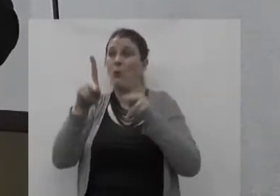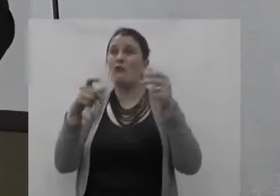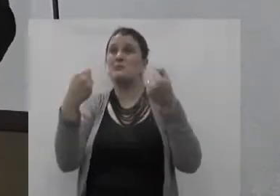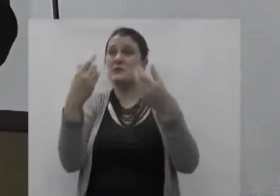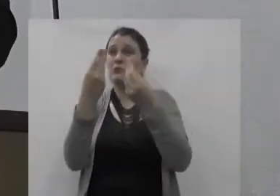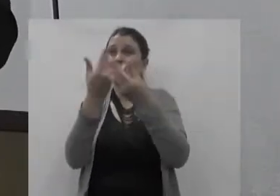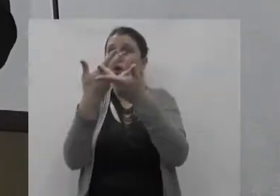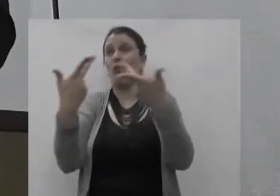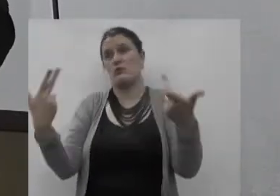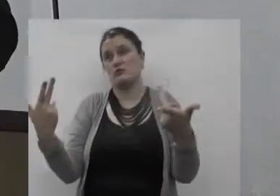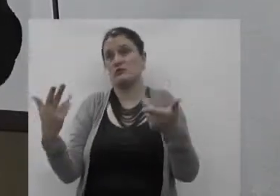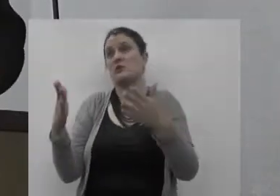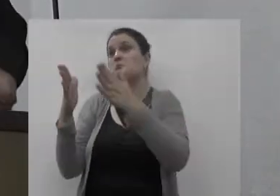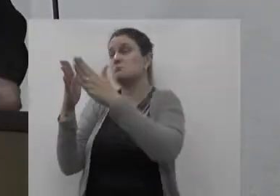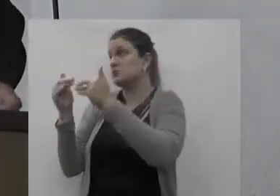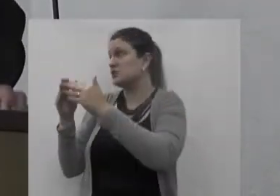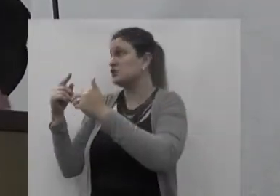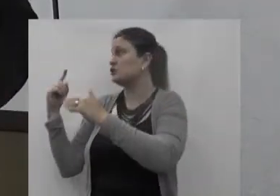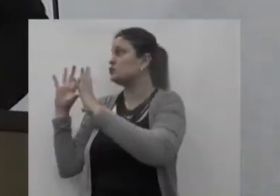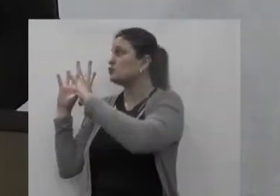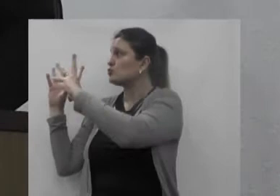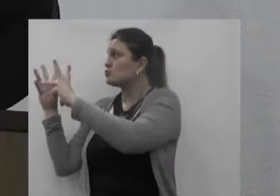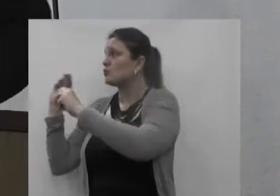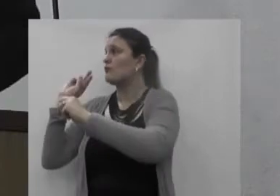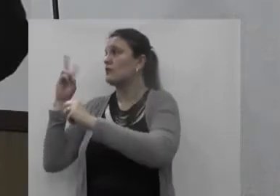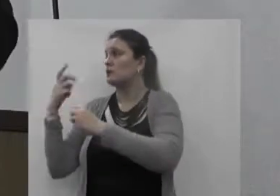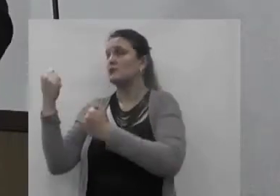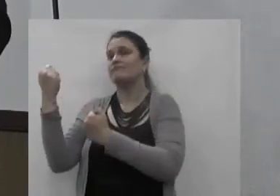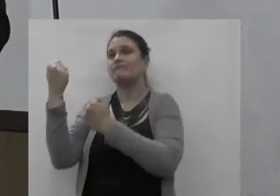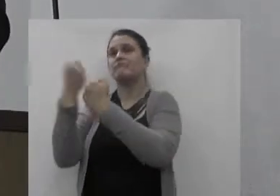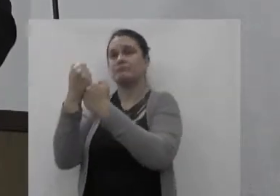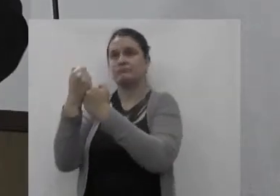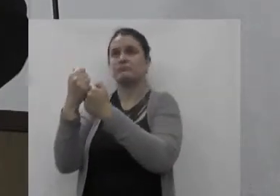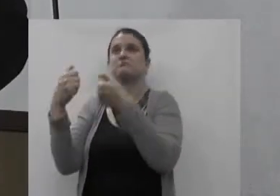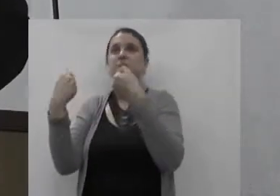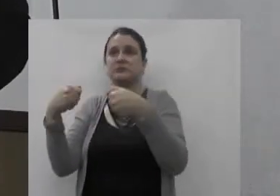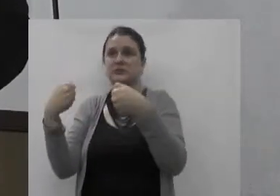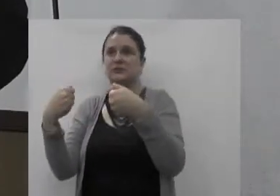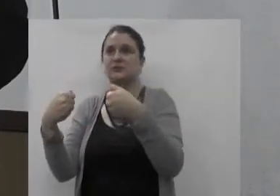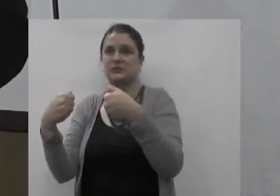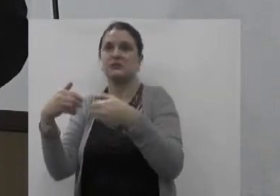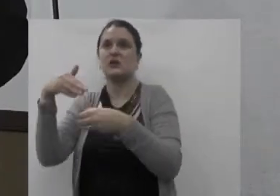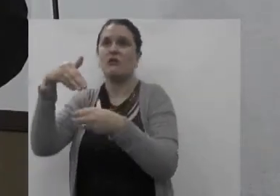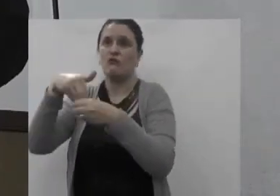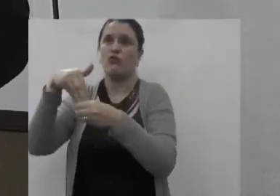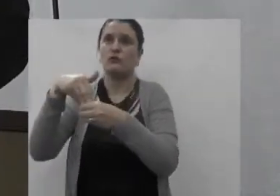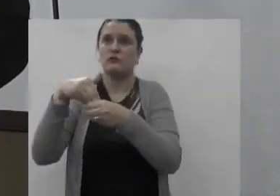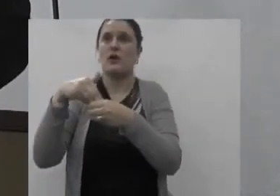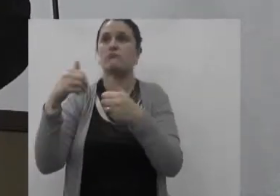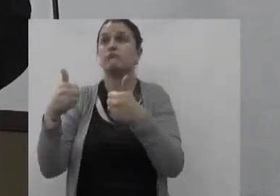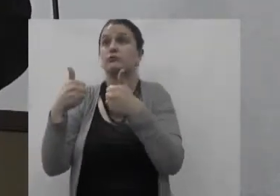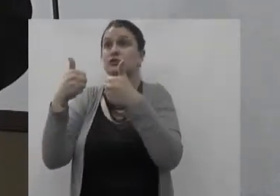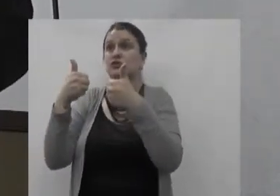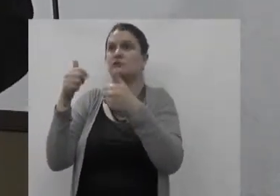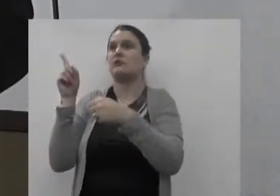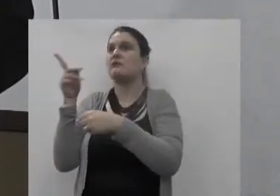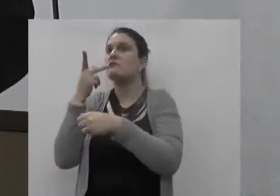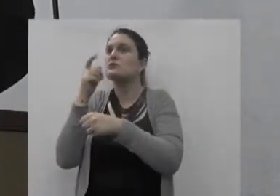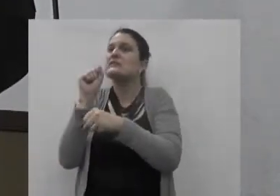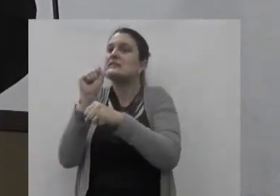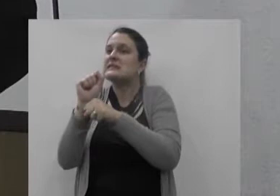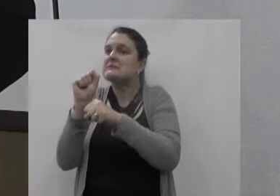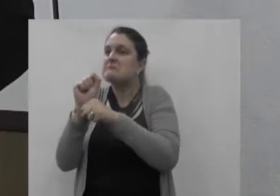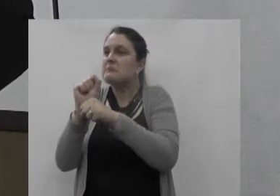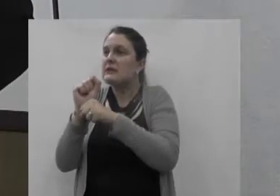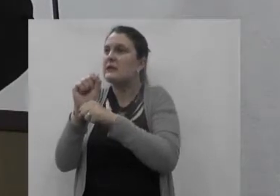Então, faço aqui mais uma vez, senhores vereadores, este clamor aos senhores para que nós possamos, e eu gostaria de aguardar assim, que os